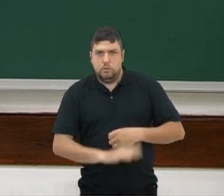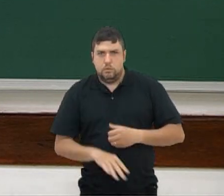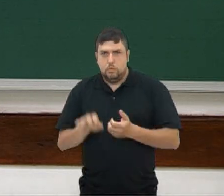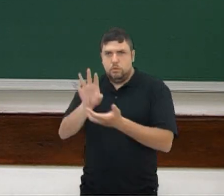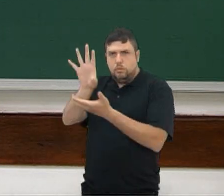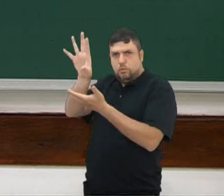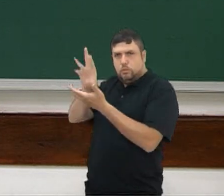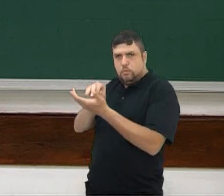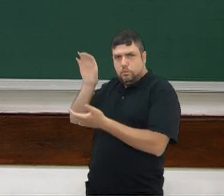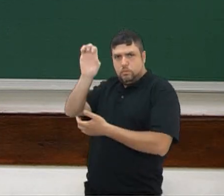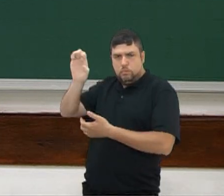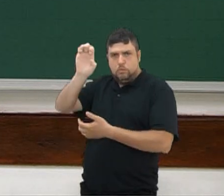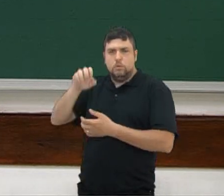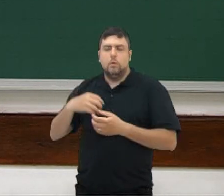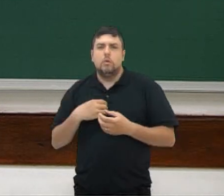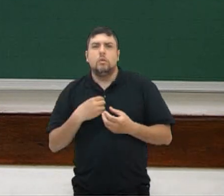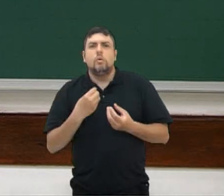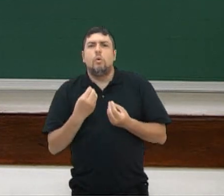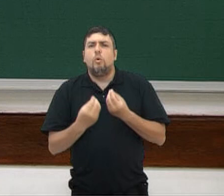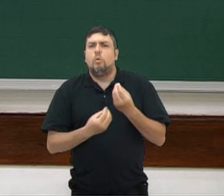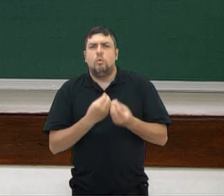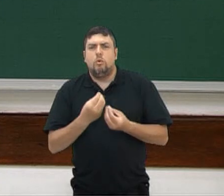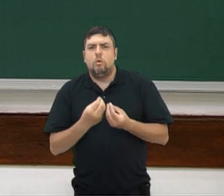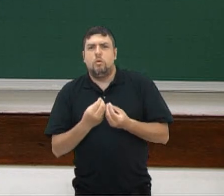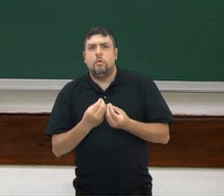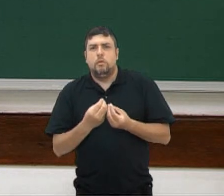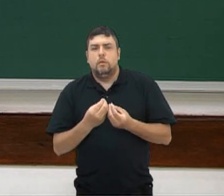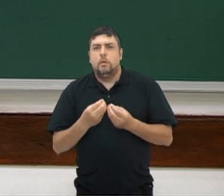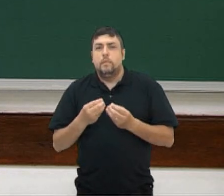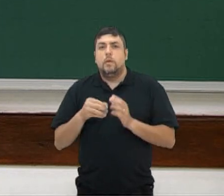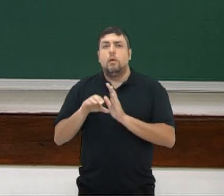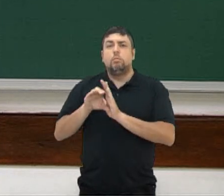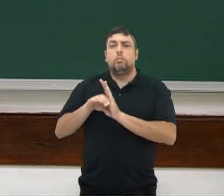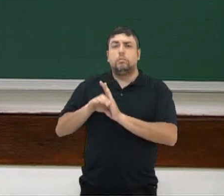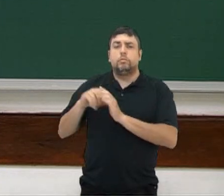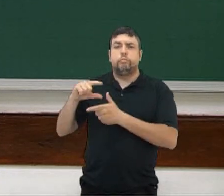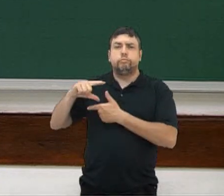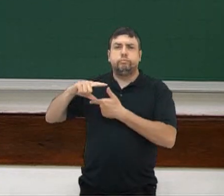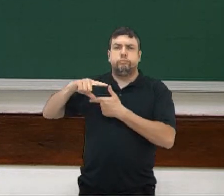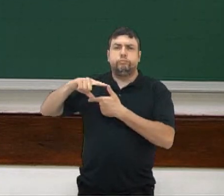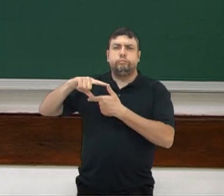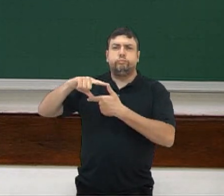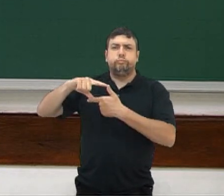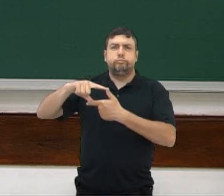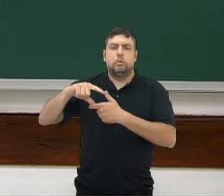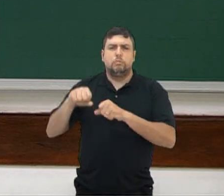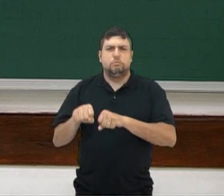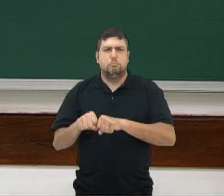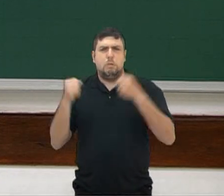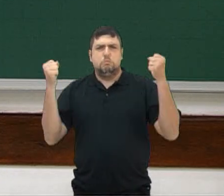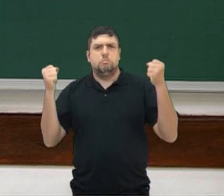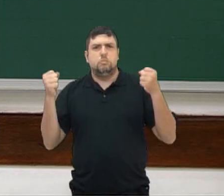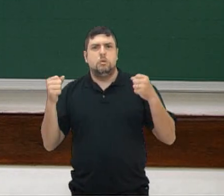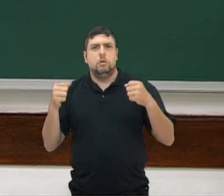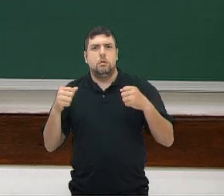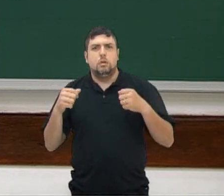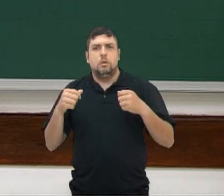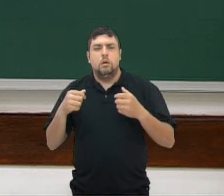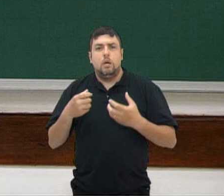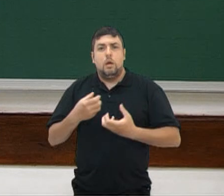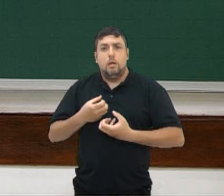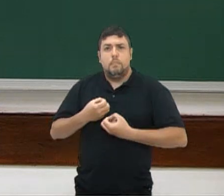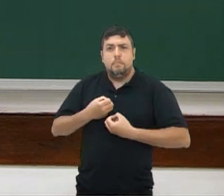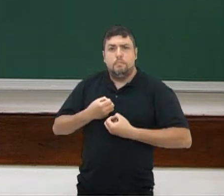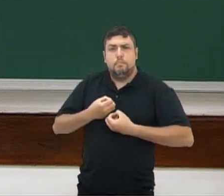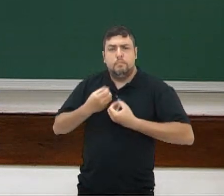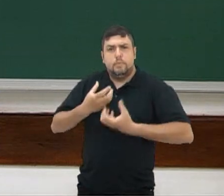pouco, mas assim, foram várias quebras de conceitos, várias mudanças na forma de fazer poesia. Então,